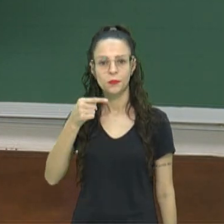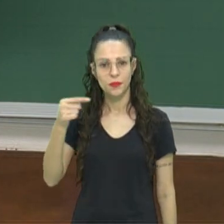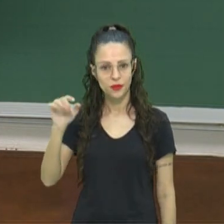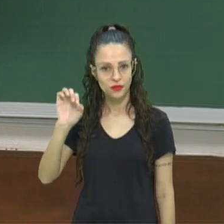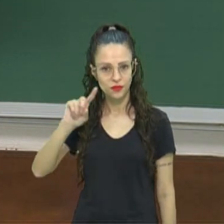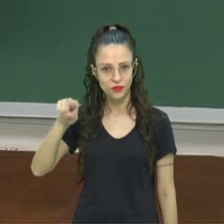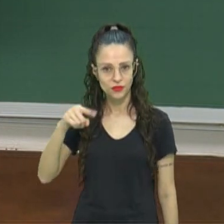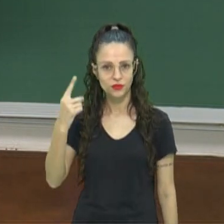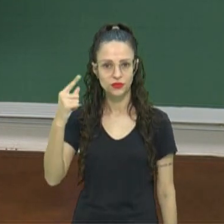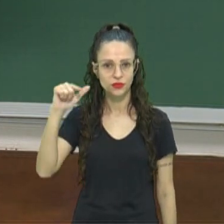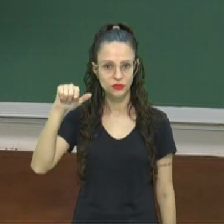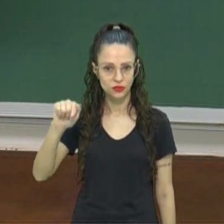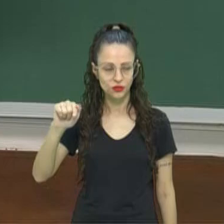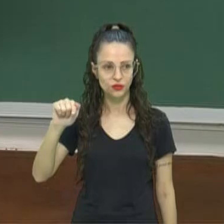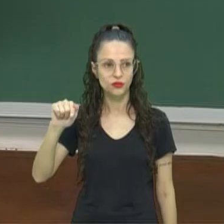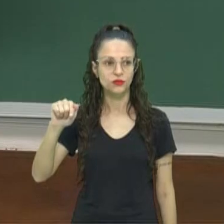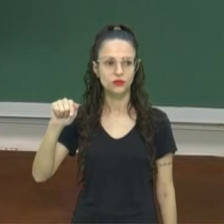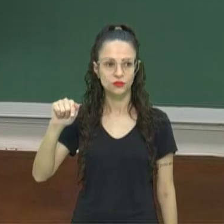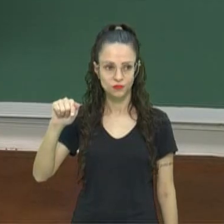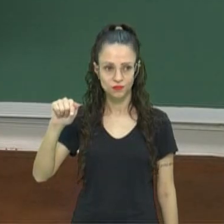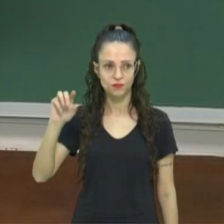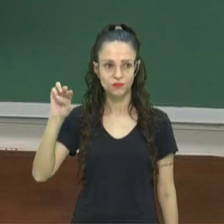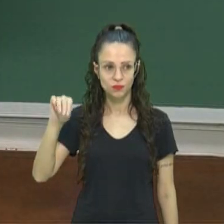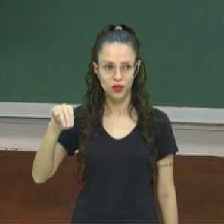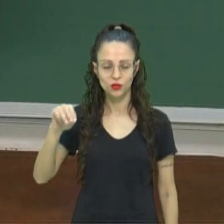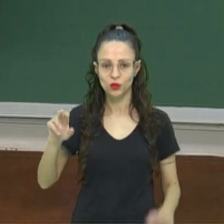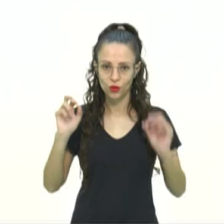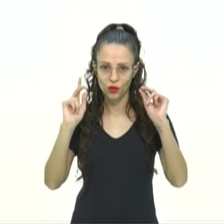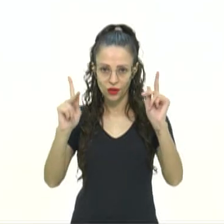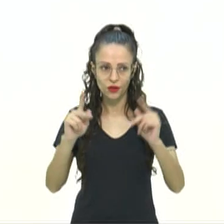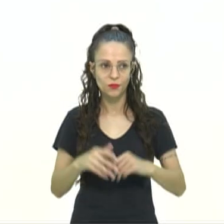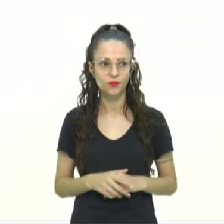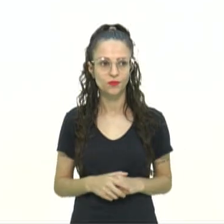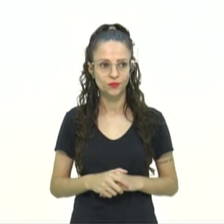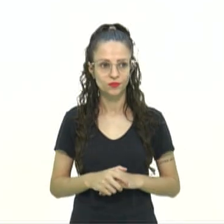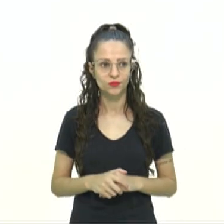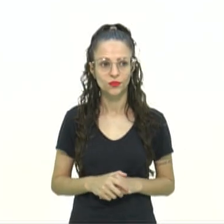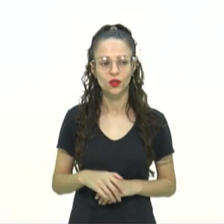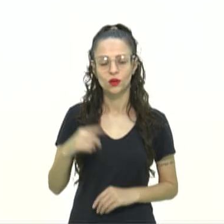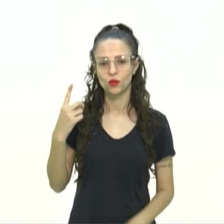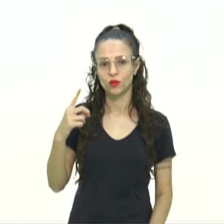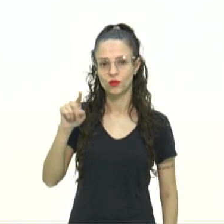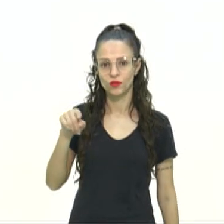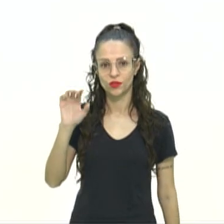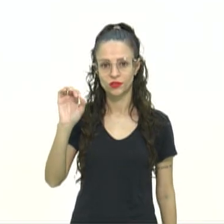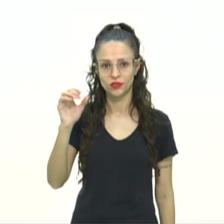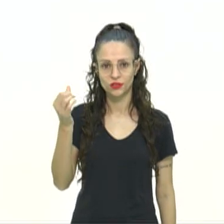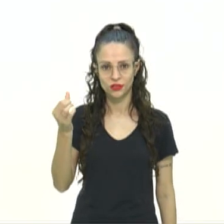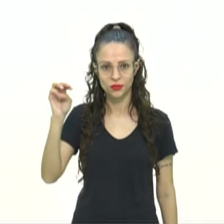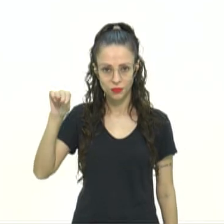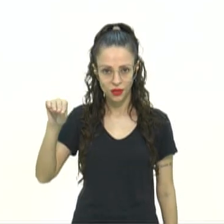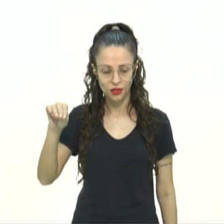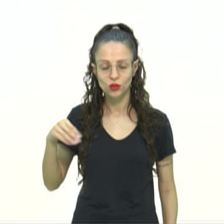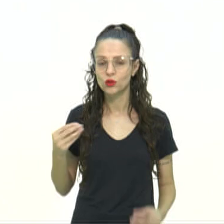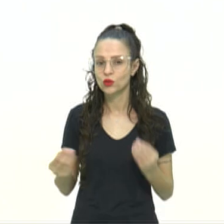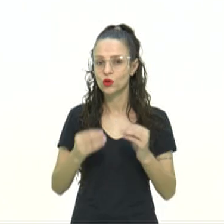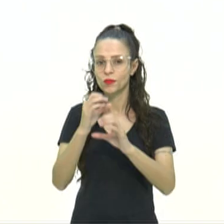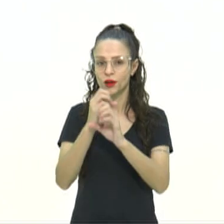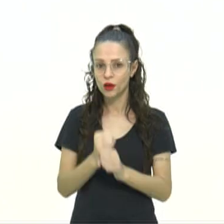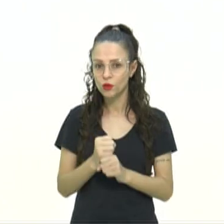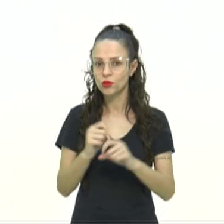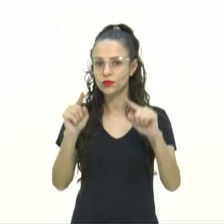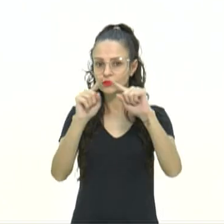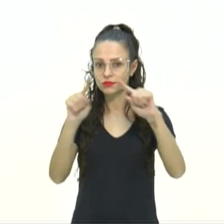que é 0,17 metros, ok? Então, deu 1,06 metros. Como que eu calculo a